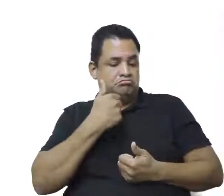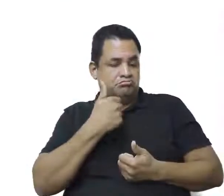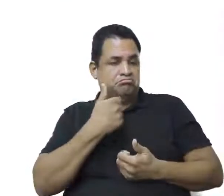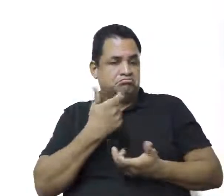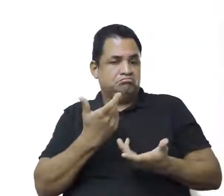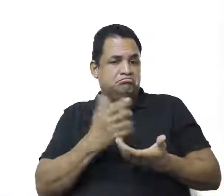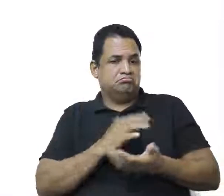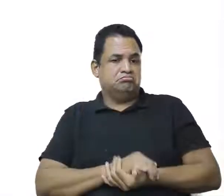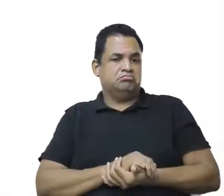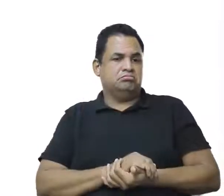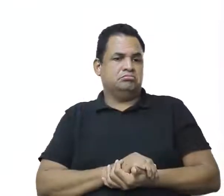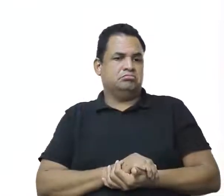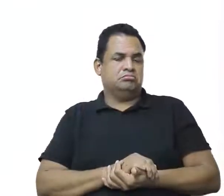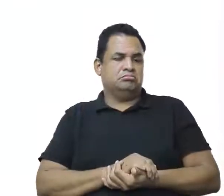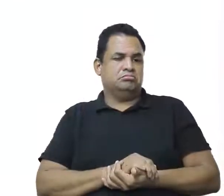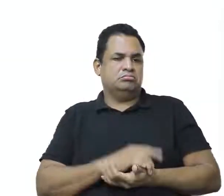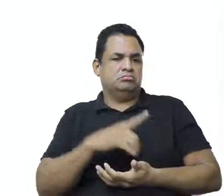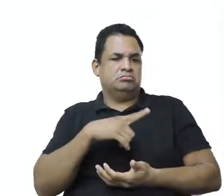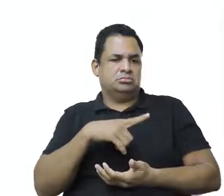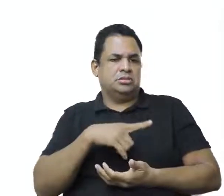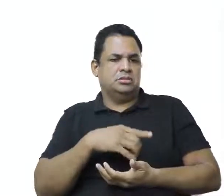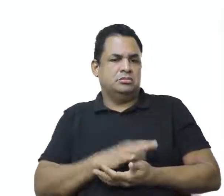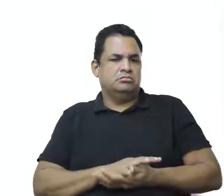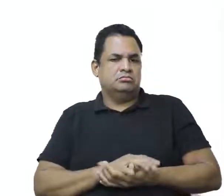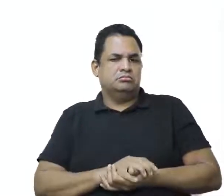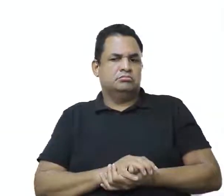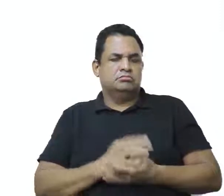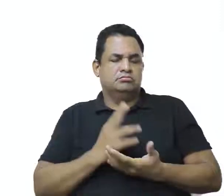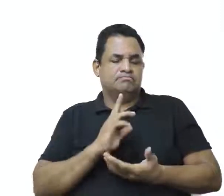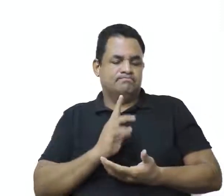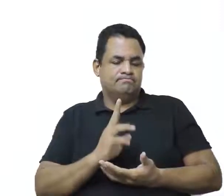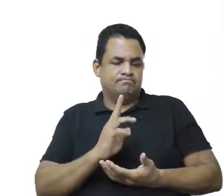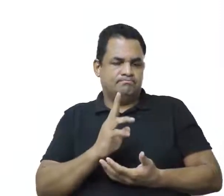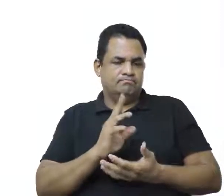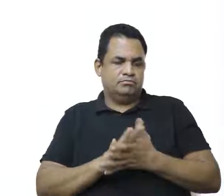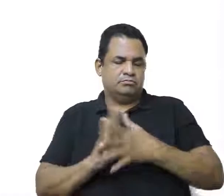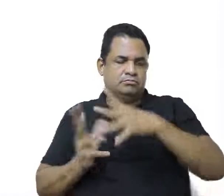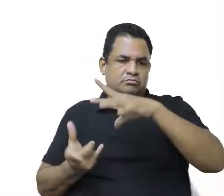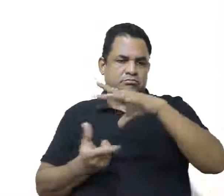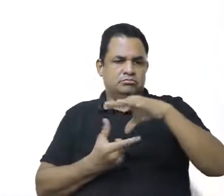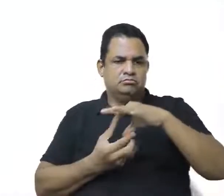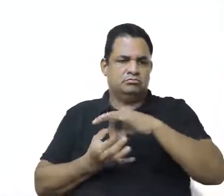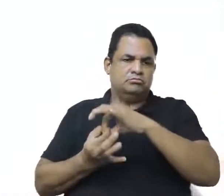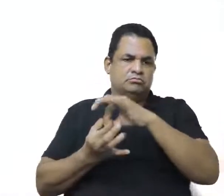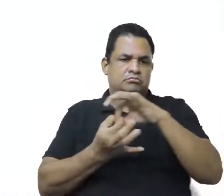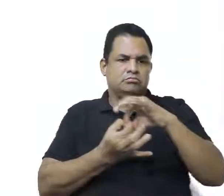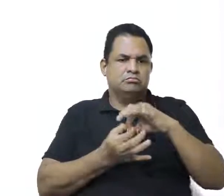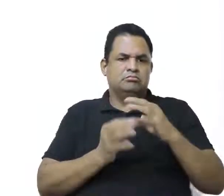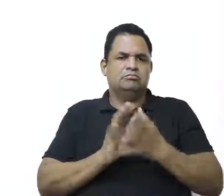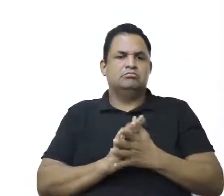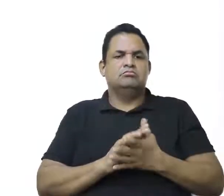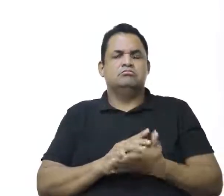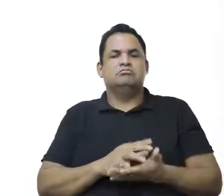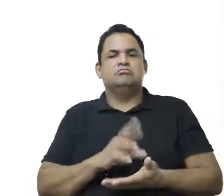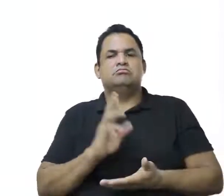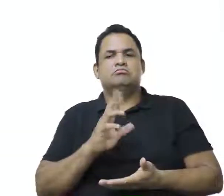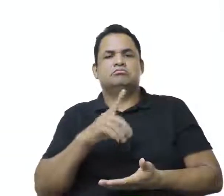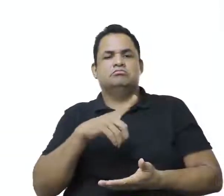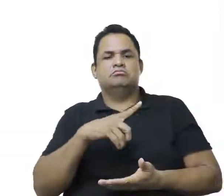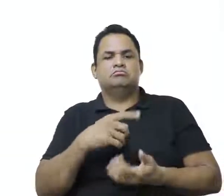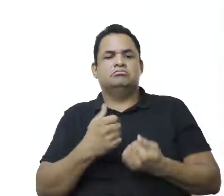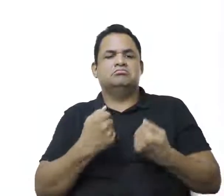Sim, a visão pessimista, né? Ele tem uma visão pessimista sobre esse processo de globalização. Olha, quem já tinha